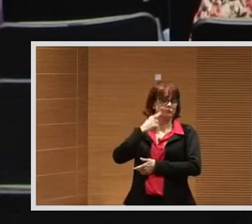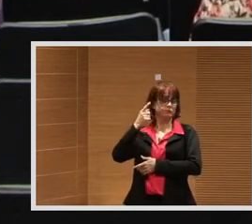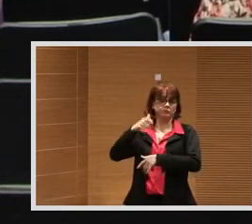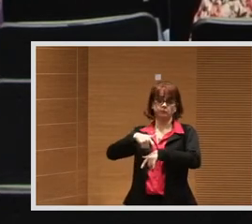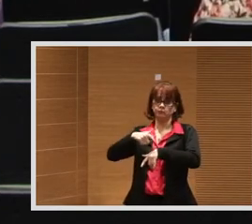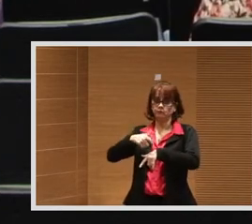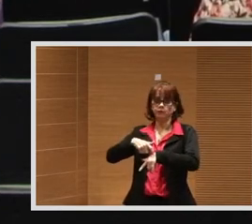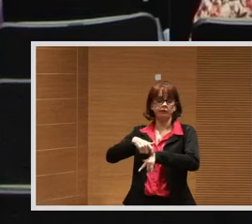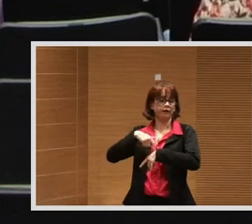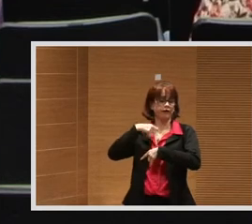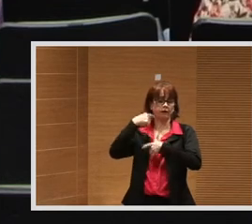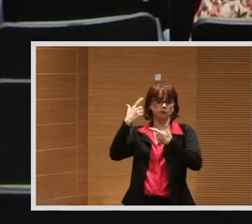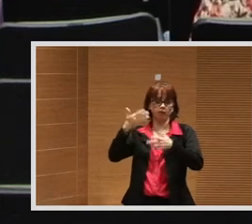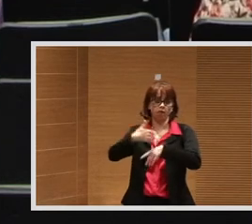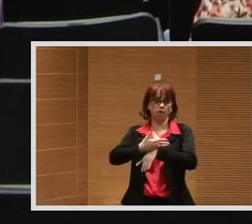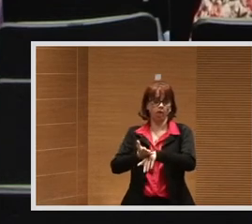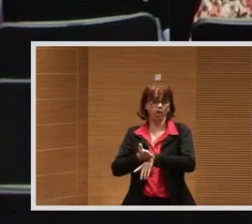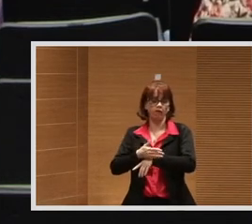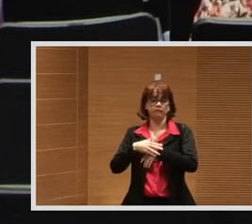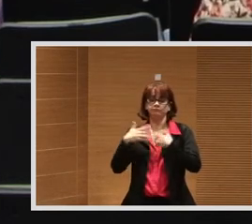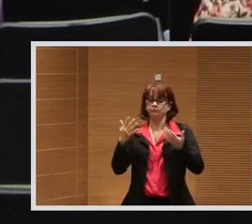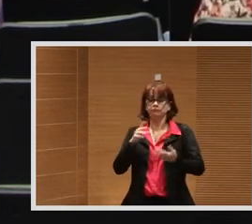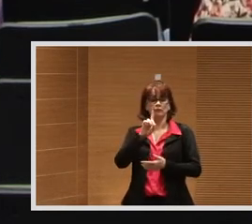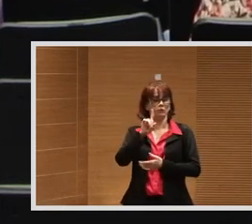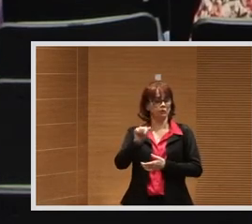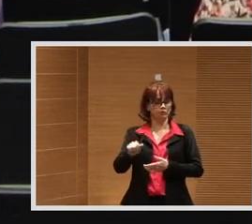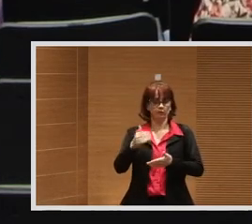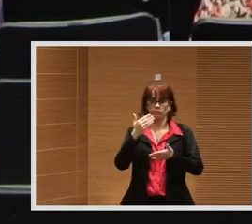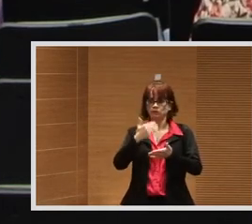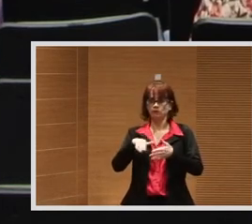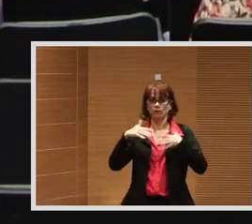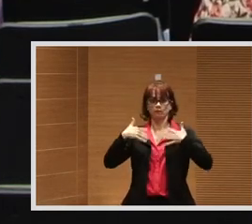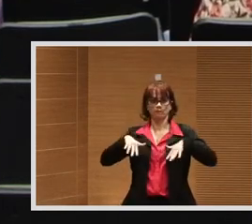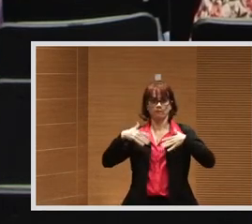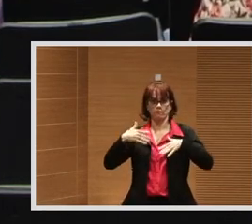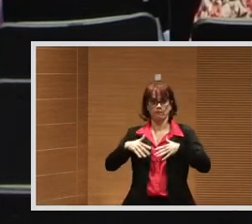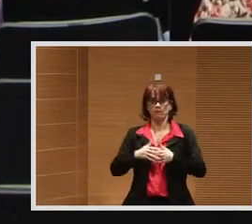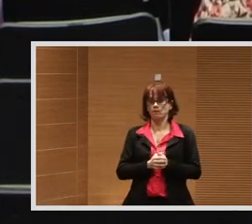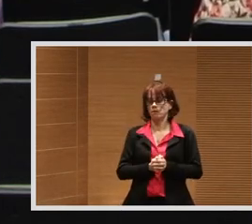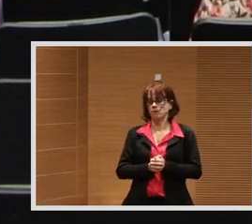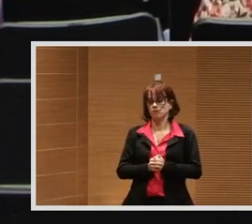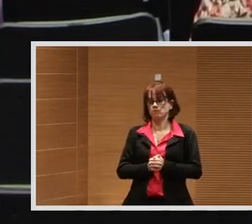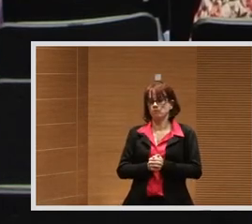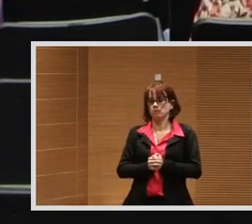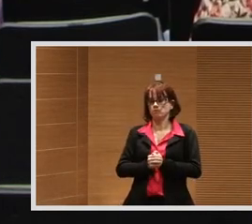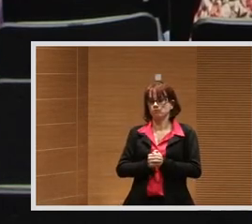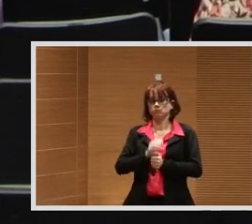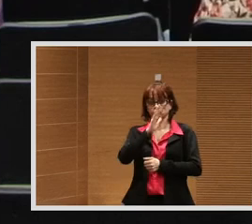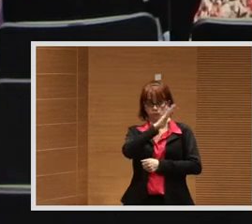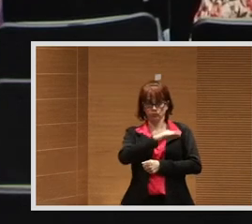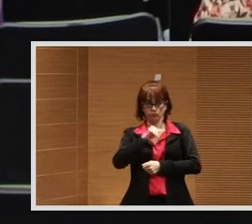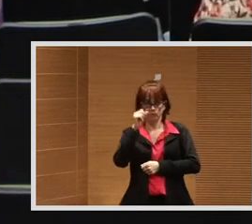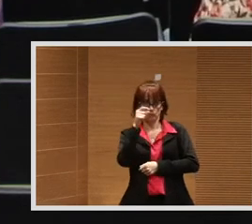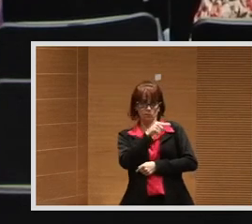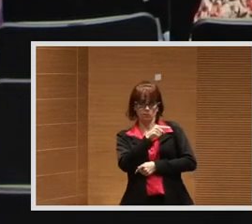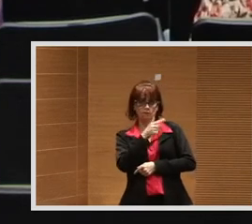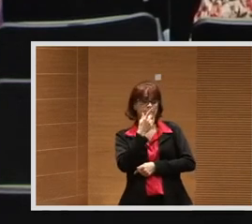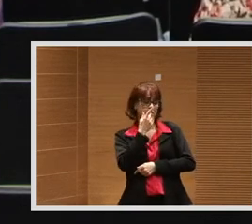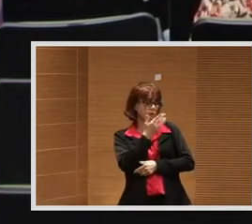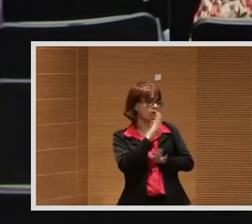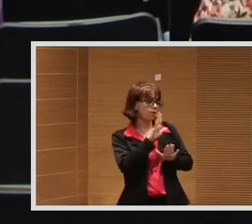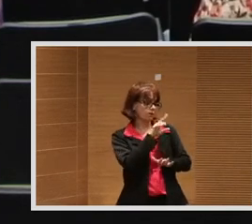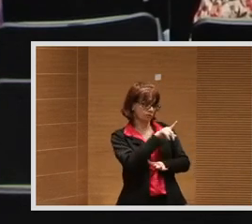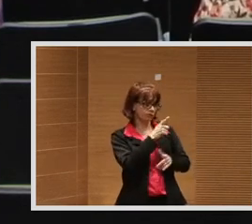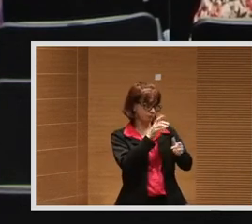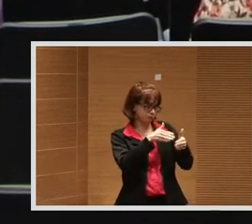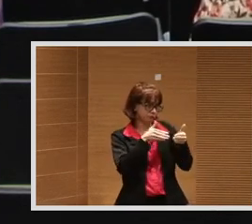e tal. E um dia a secretária, apavorada, a secretária do Saulo Ramos, o chamou e falou: olha, o senhor,